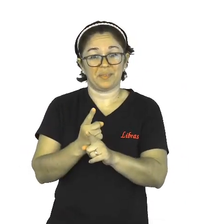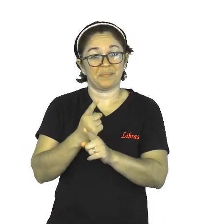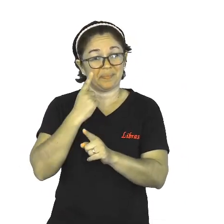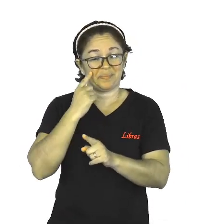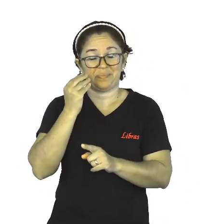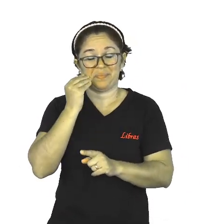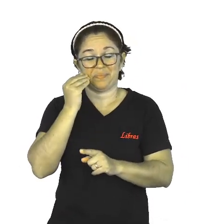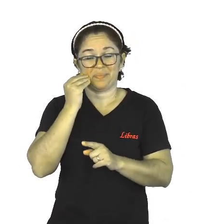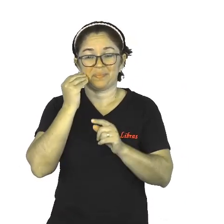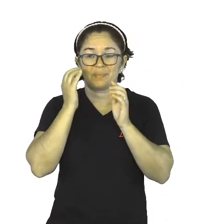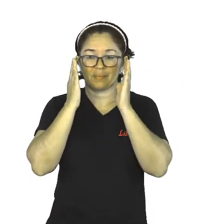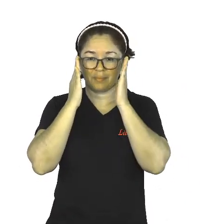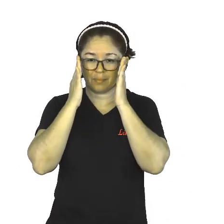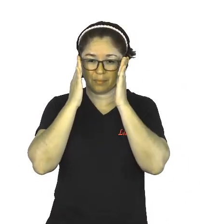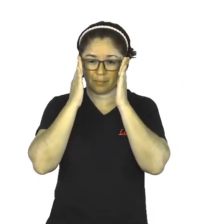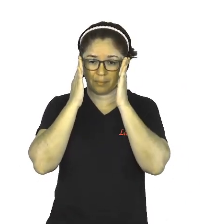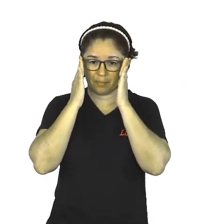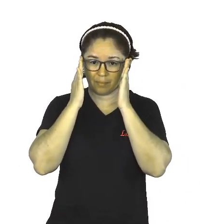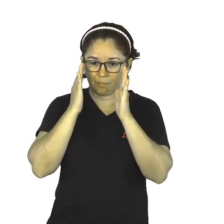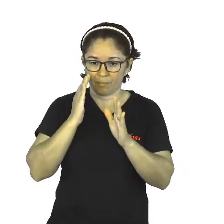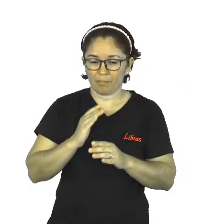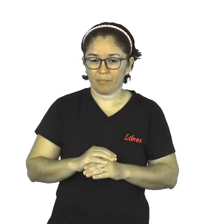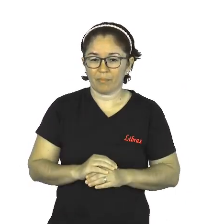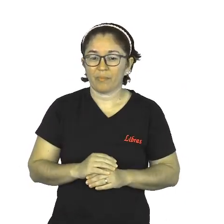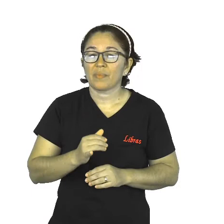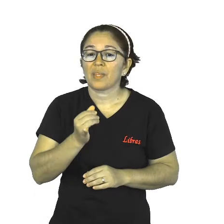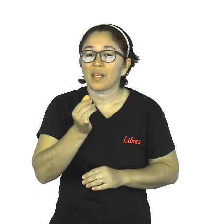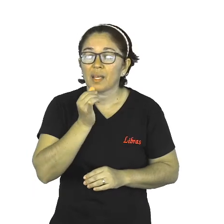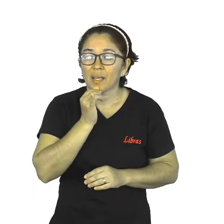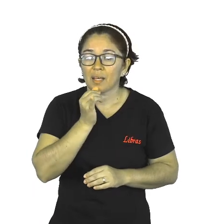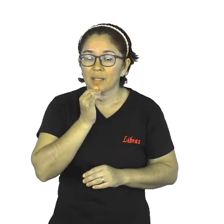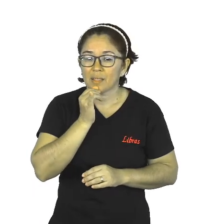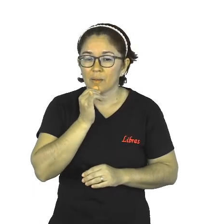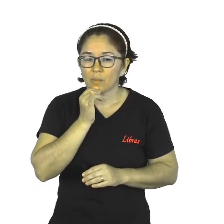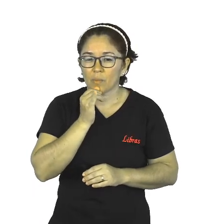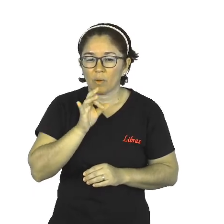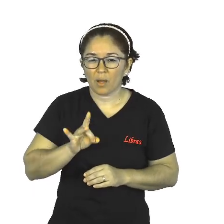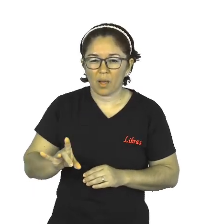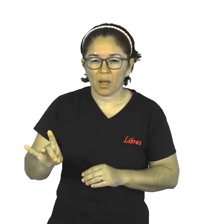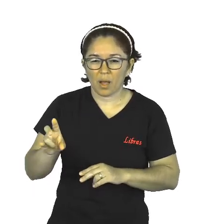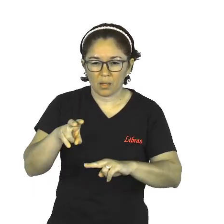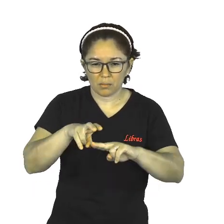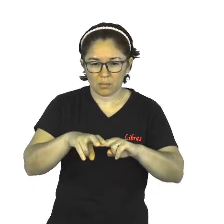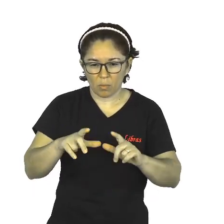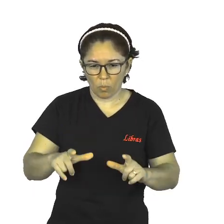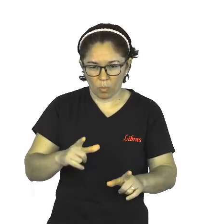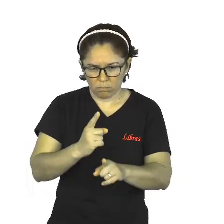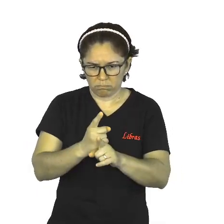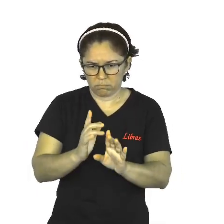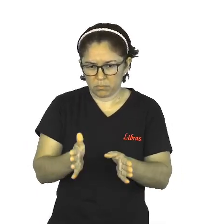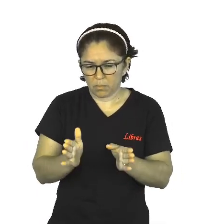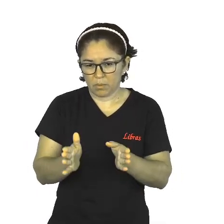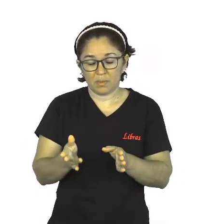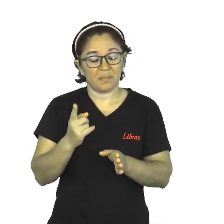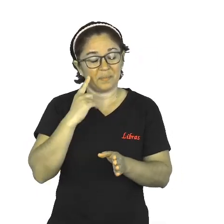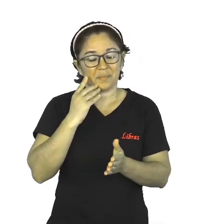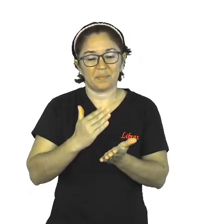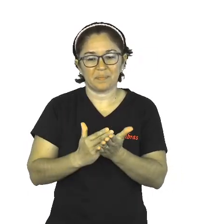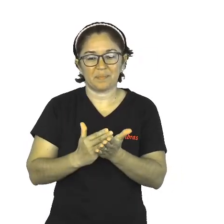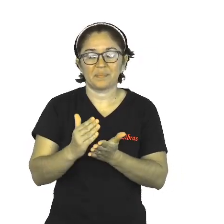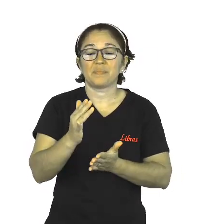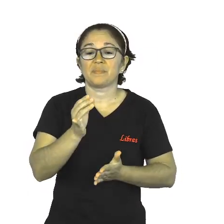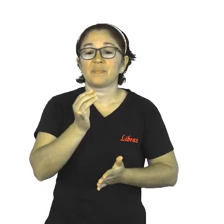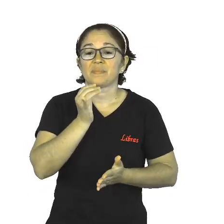lá? Já identificaram onde cada um senta? Então, vamos começar. Quem